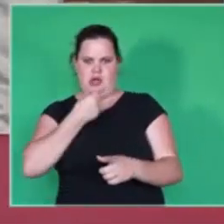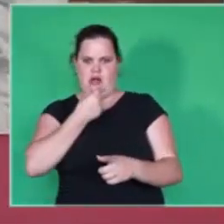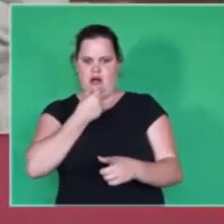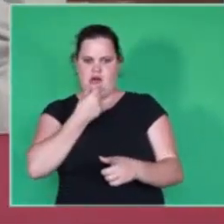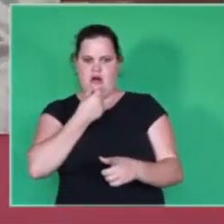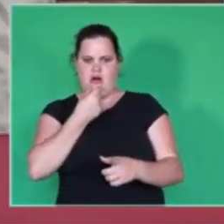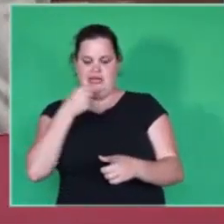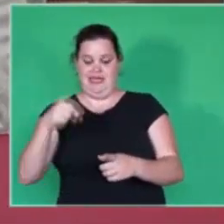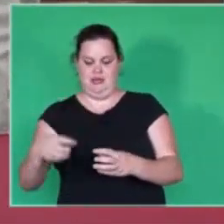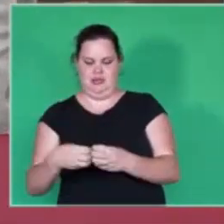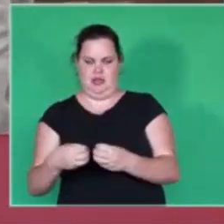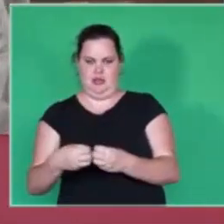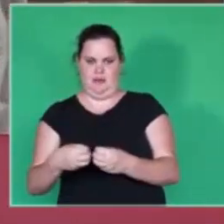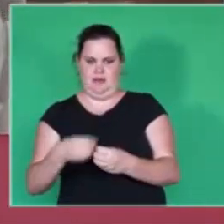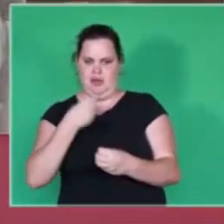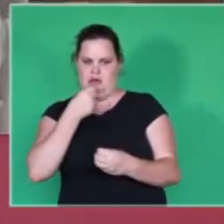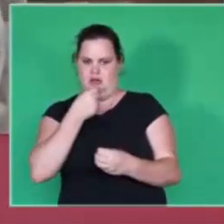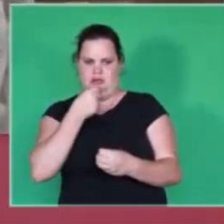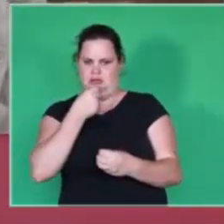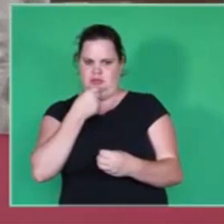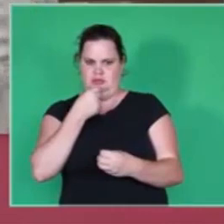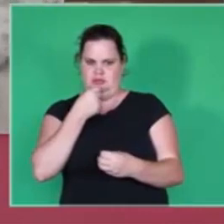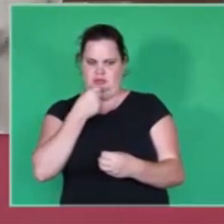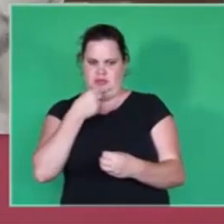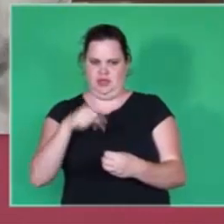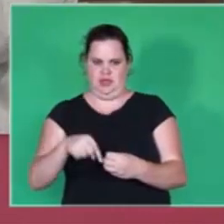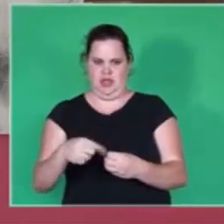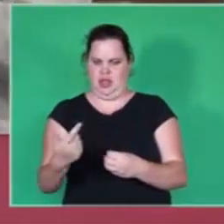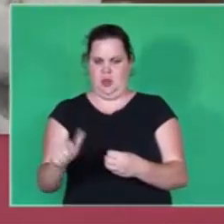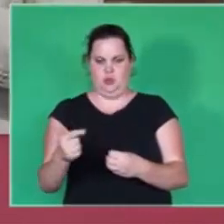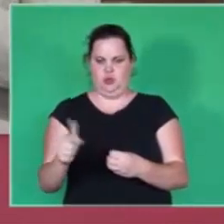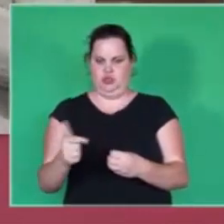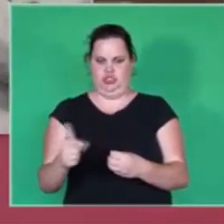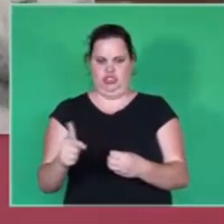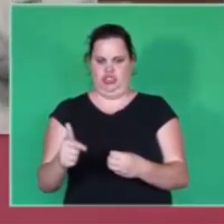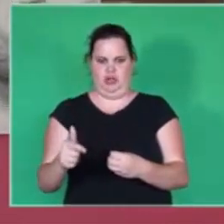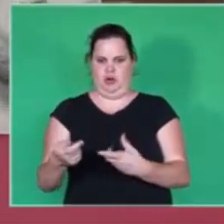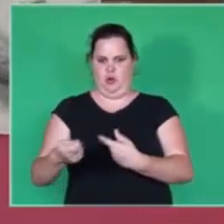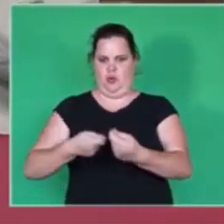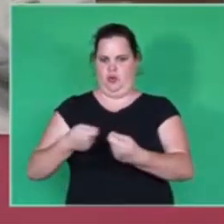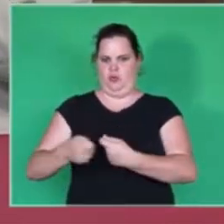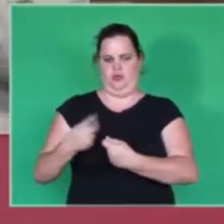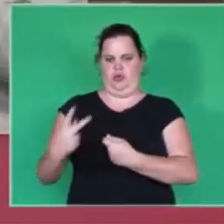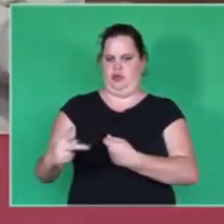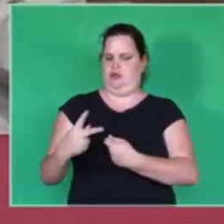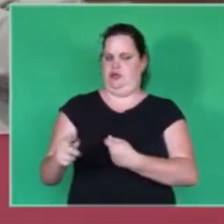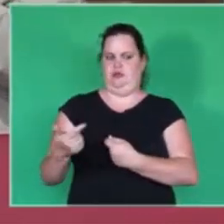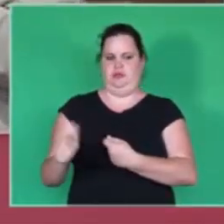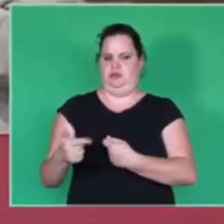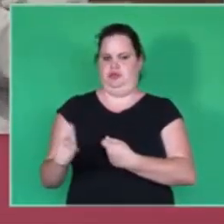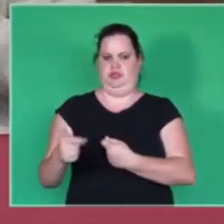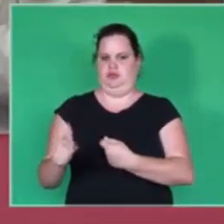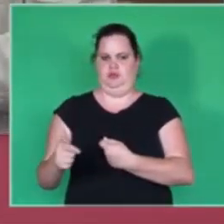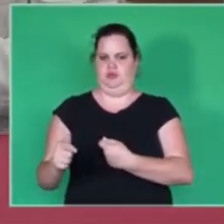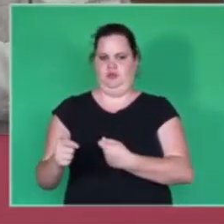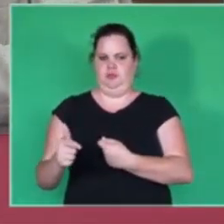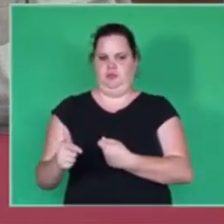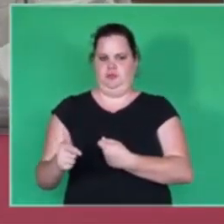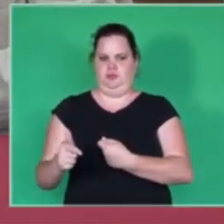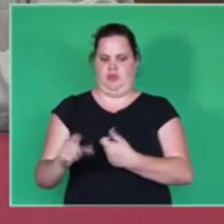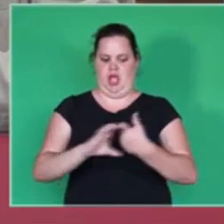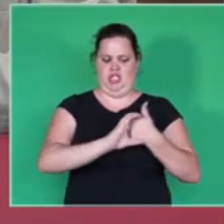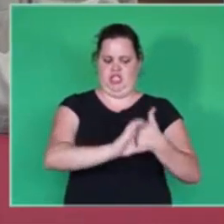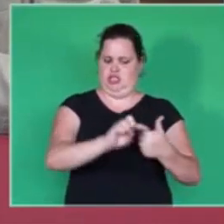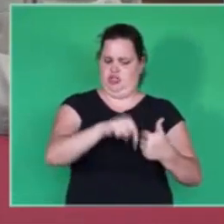que não estava praticamente no governo dela, no governo desse cristianismo aqui.